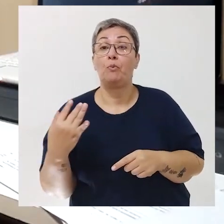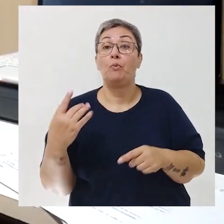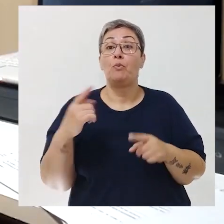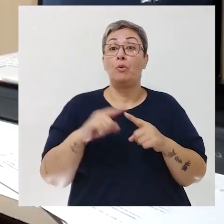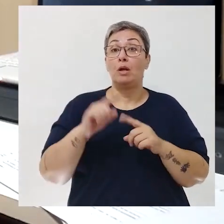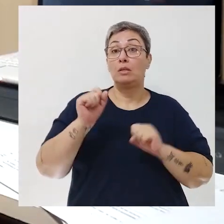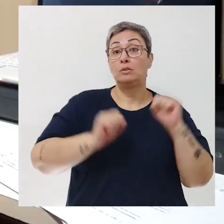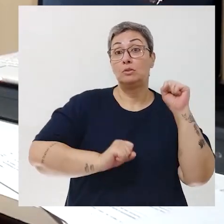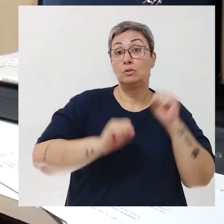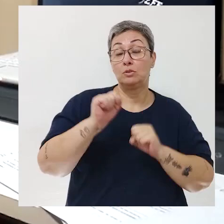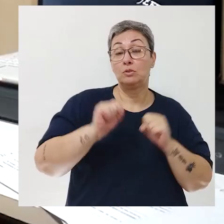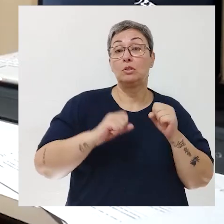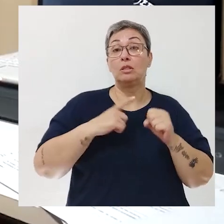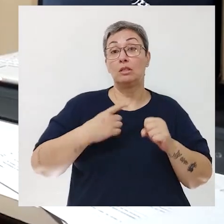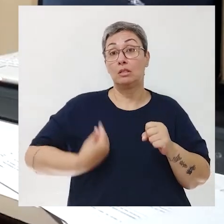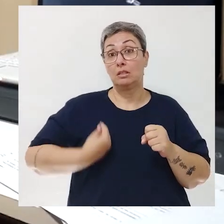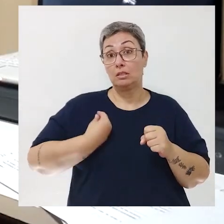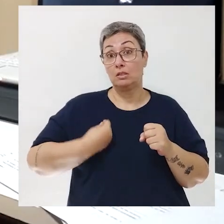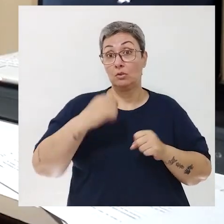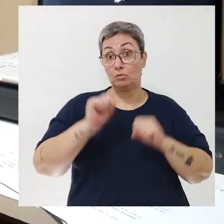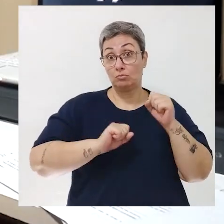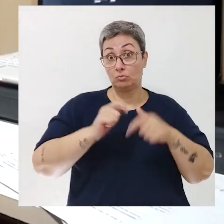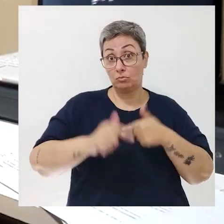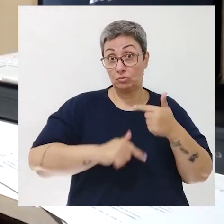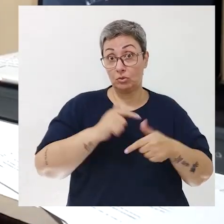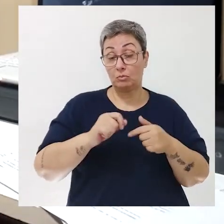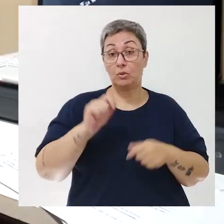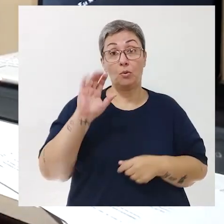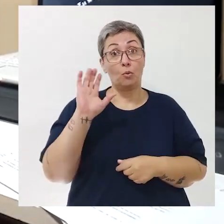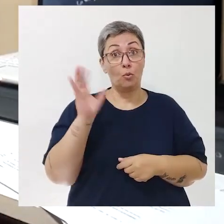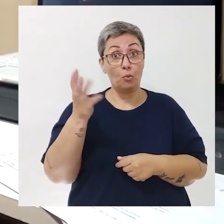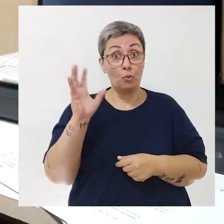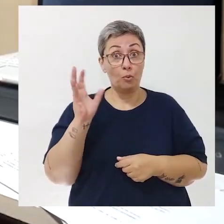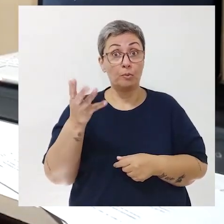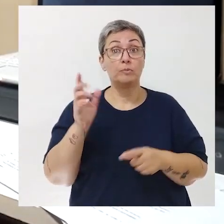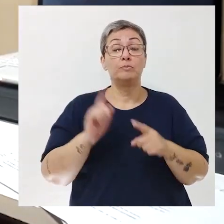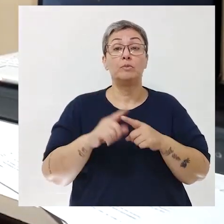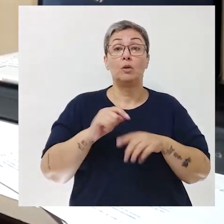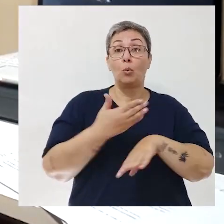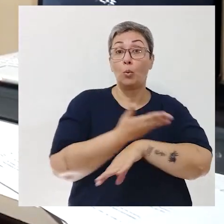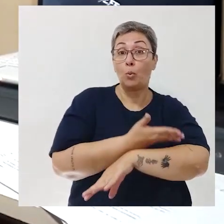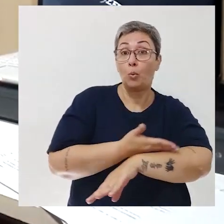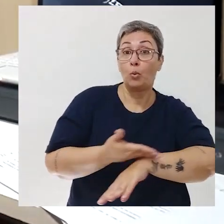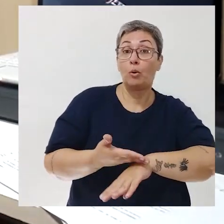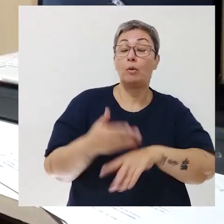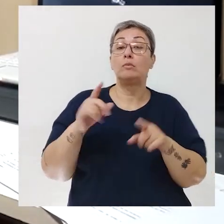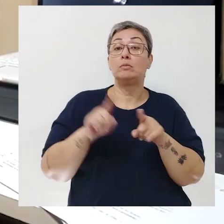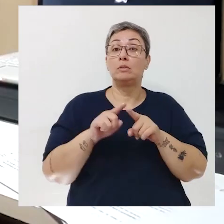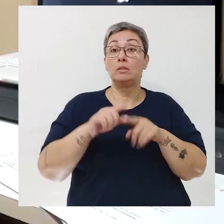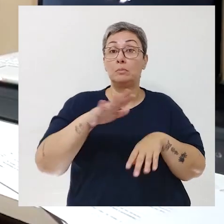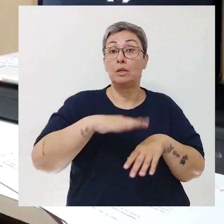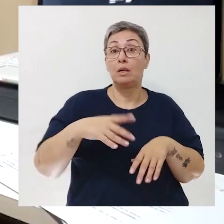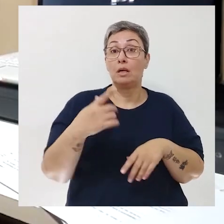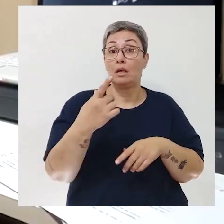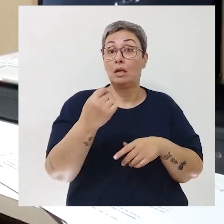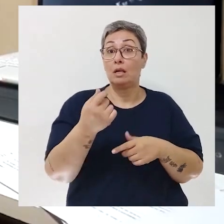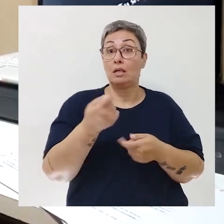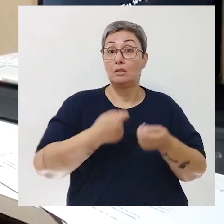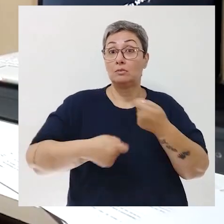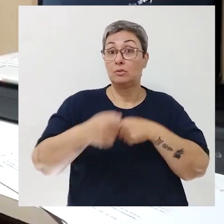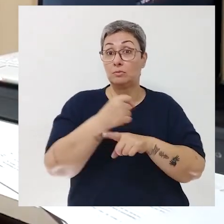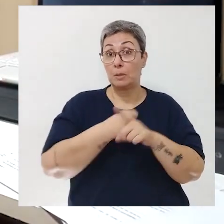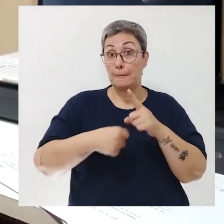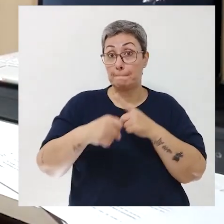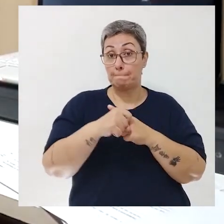quantidades de indústrias presentes, o clima, os hábitos e a situação socioeconômica